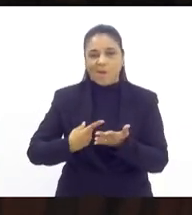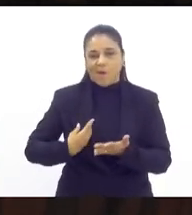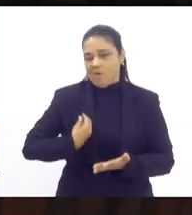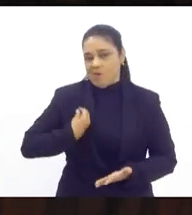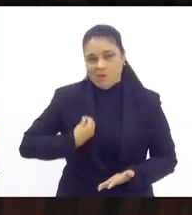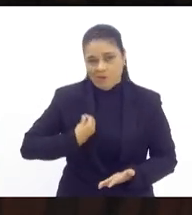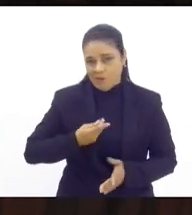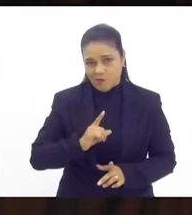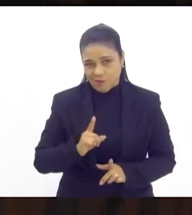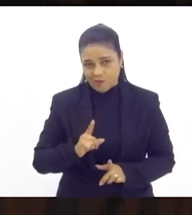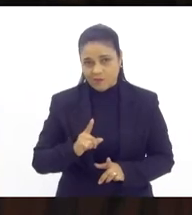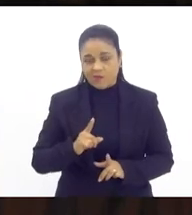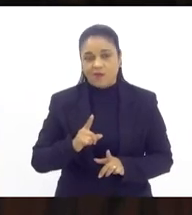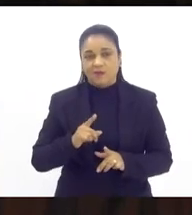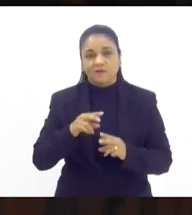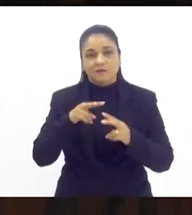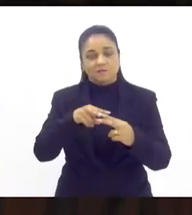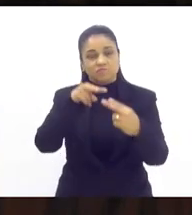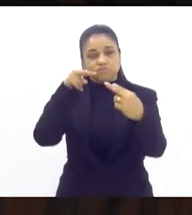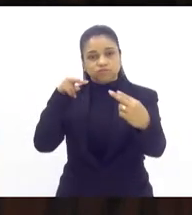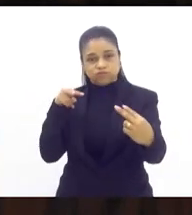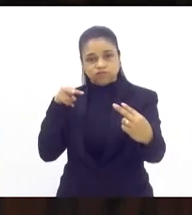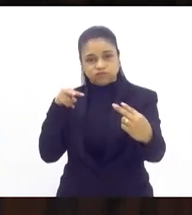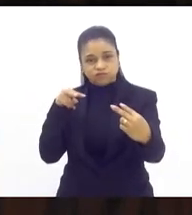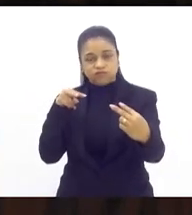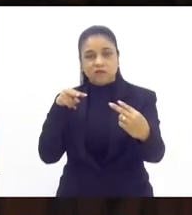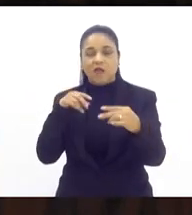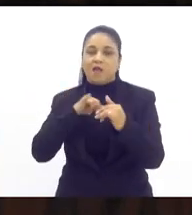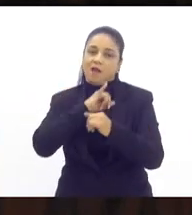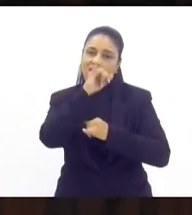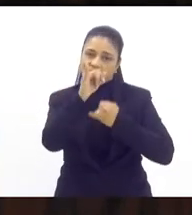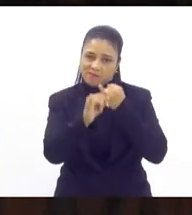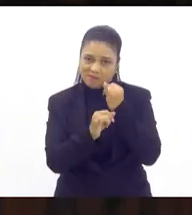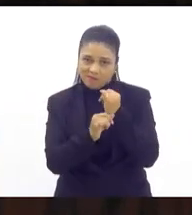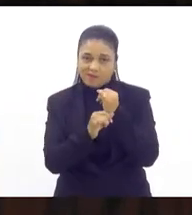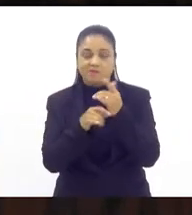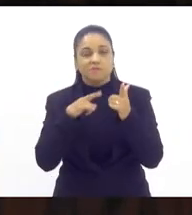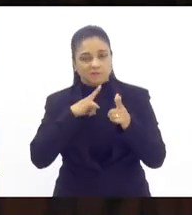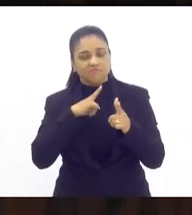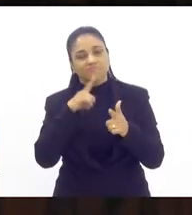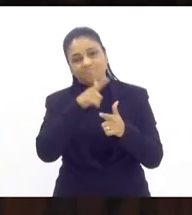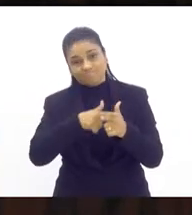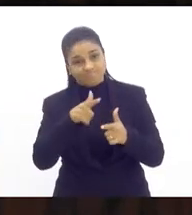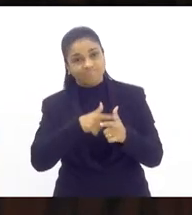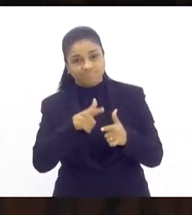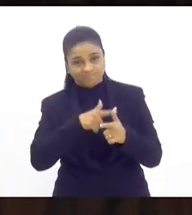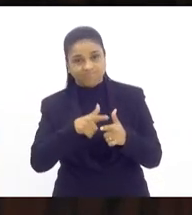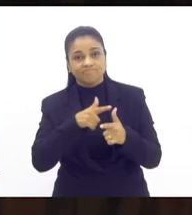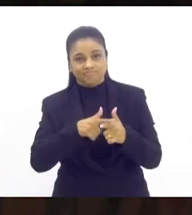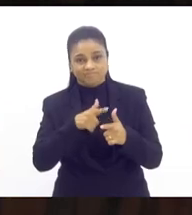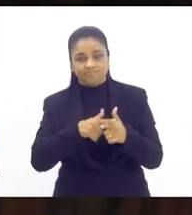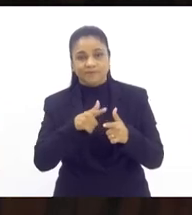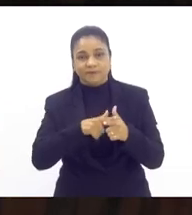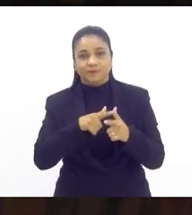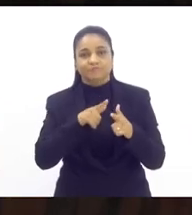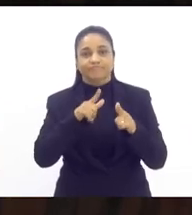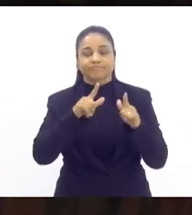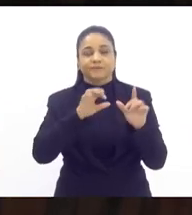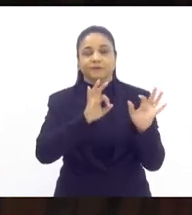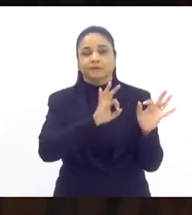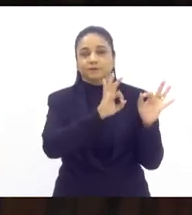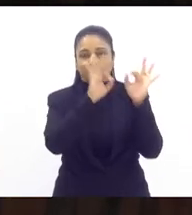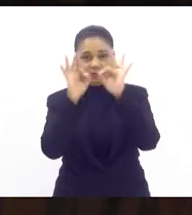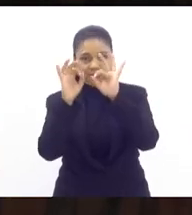através do zoom da internet mas nós estamos com problema na colocação no ar aí